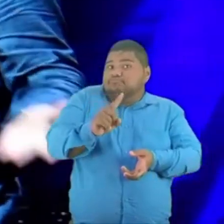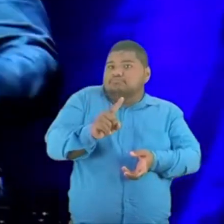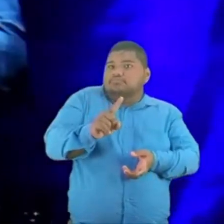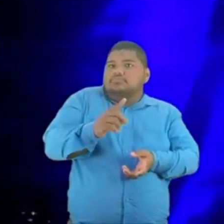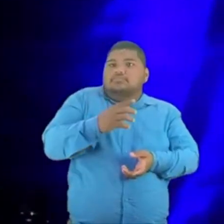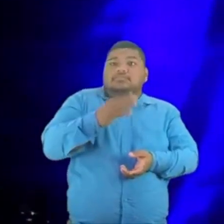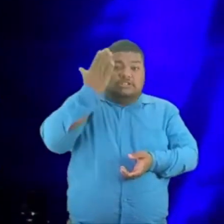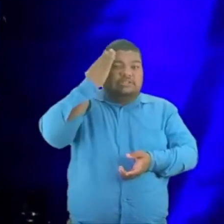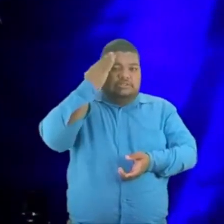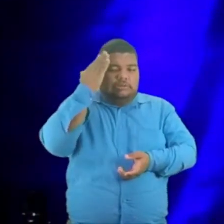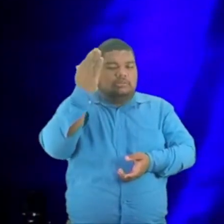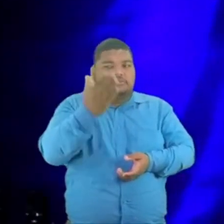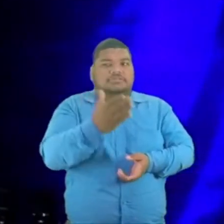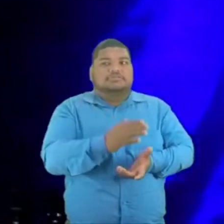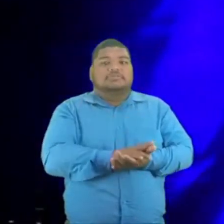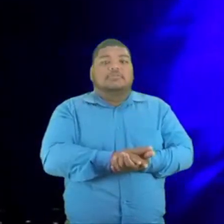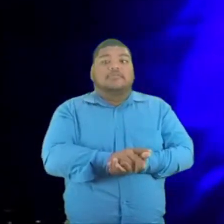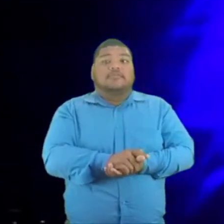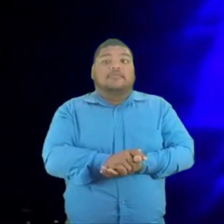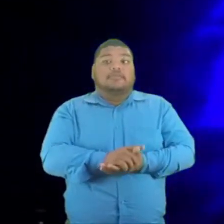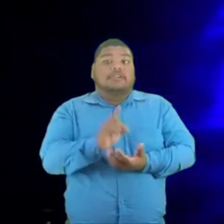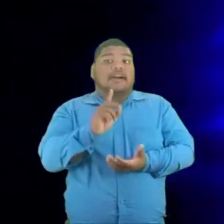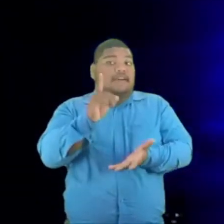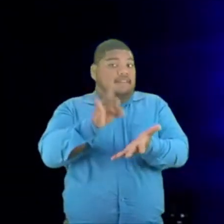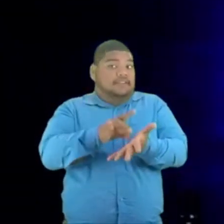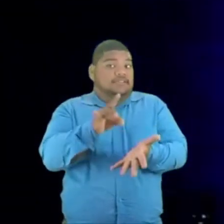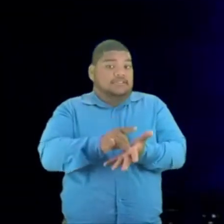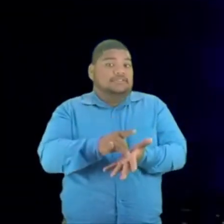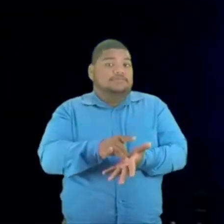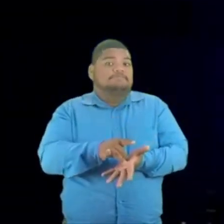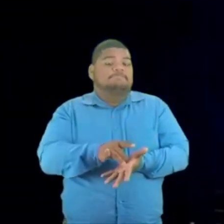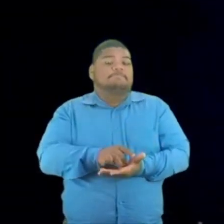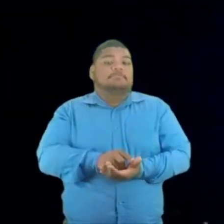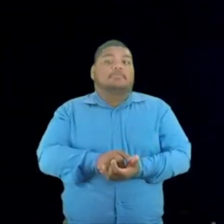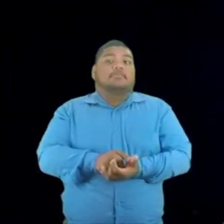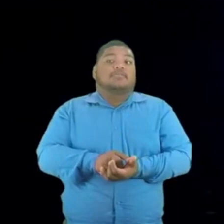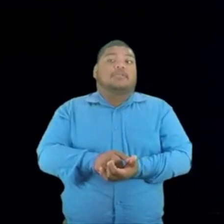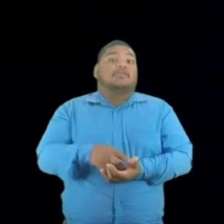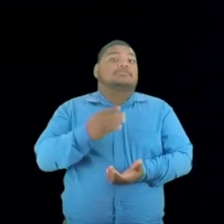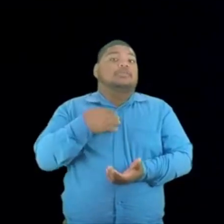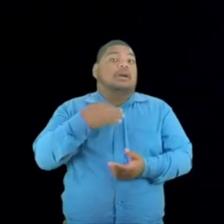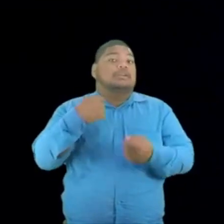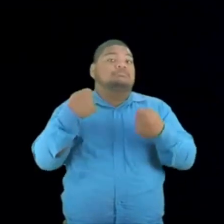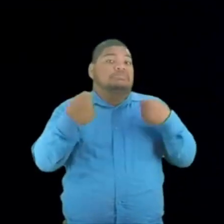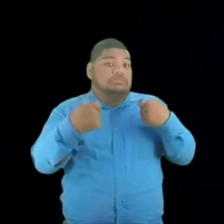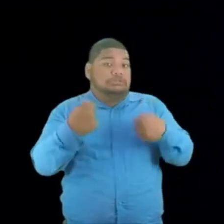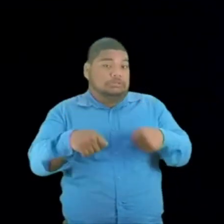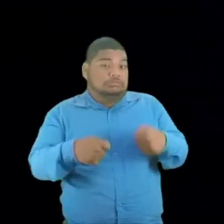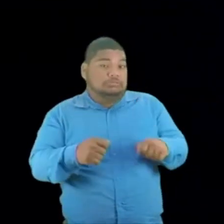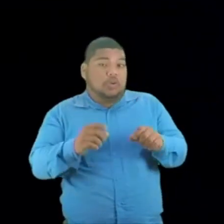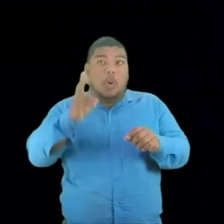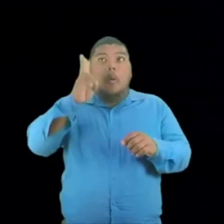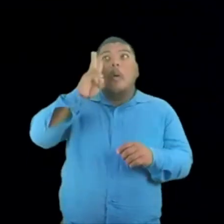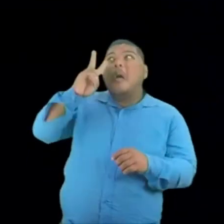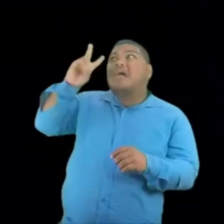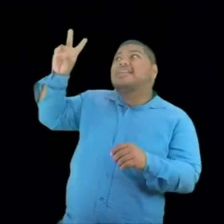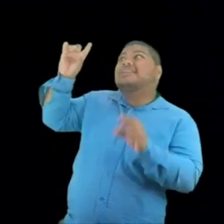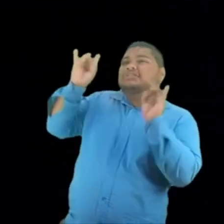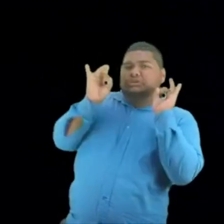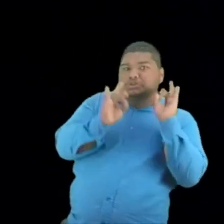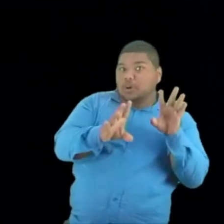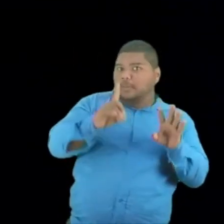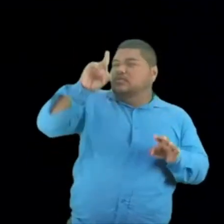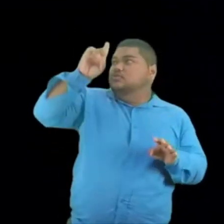Sabe, gente, a verdade é essa. Nós precisamos olhar somente para Jesus. Parar de olhar